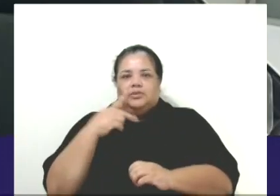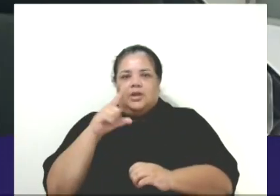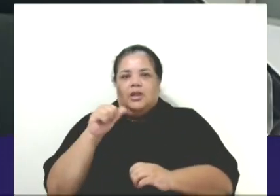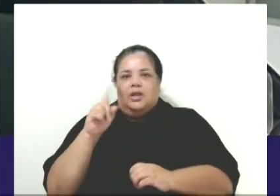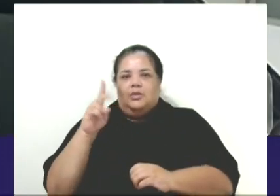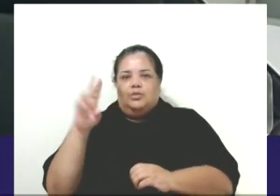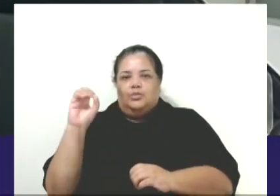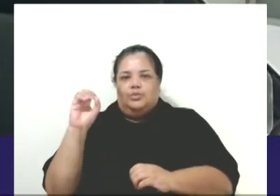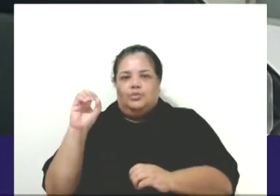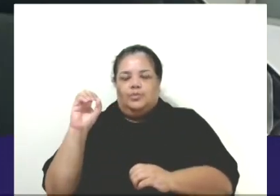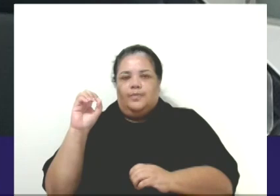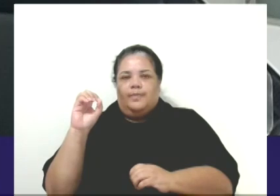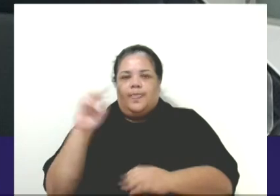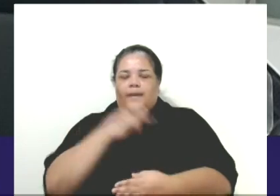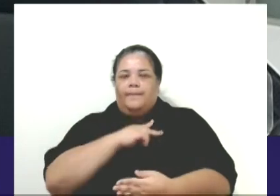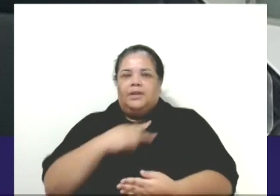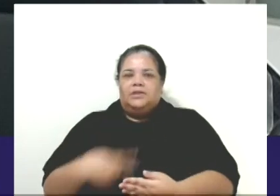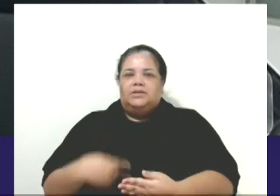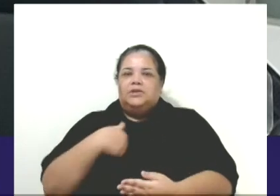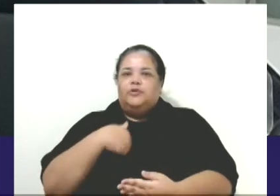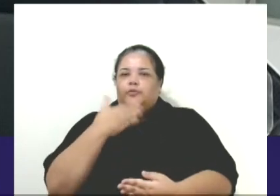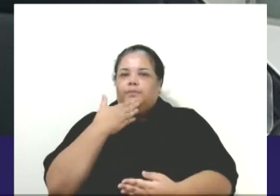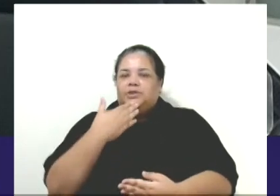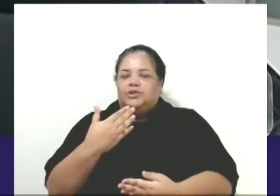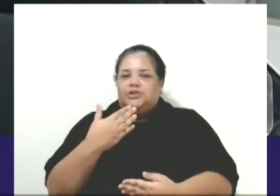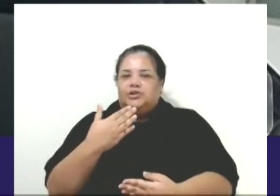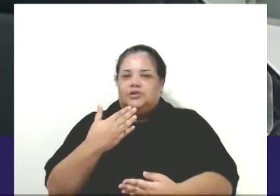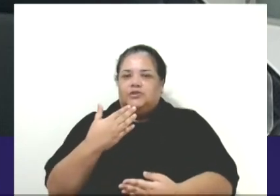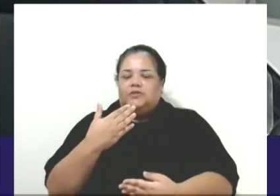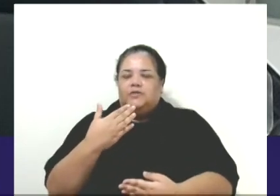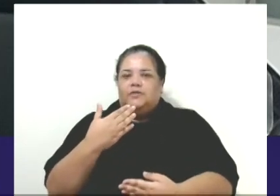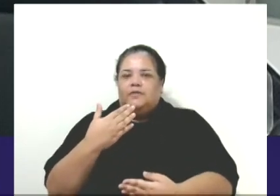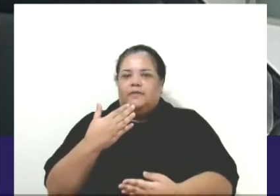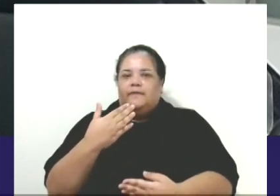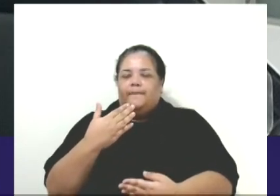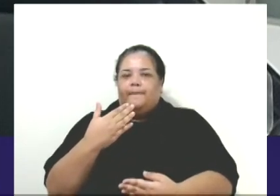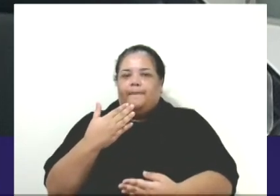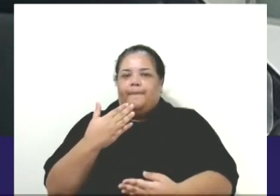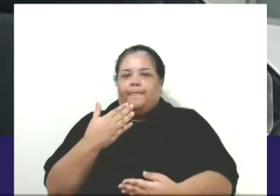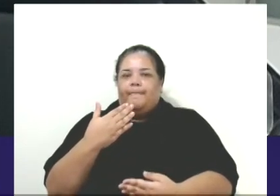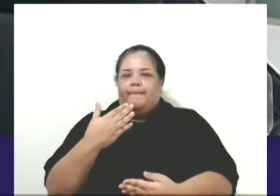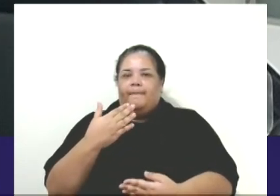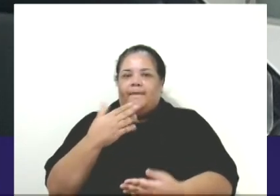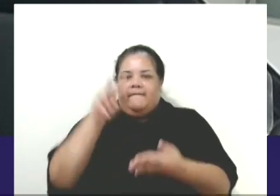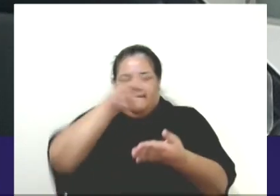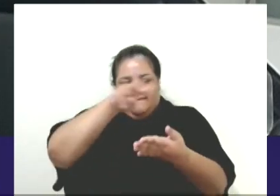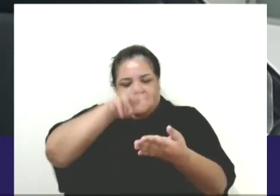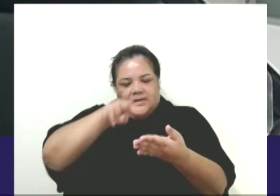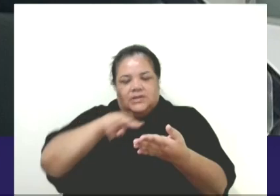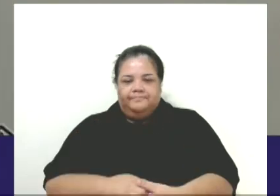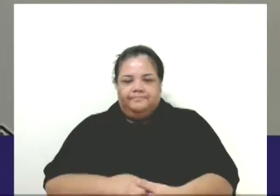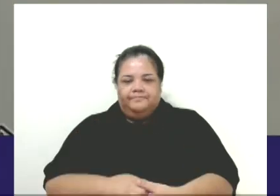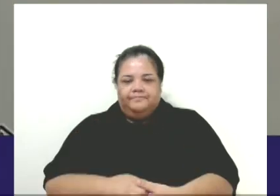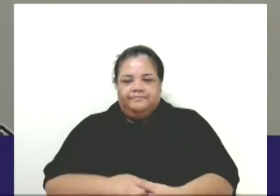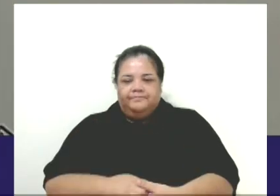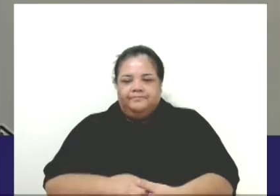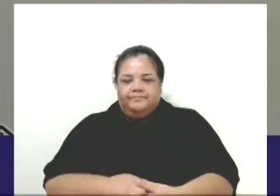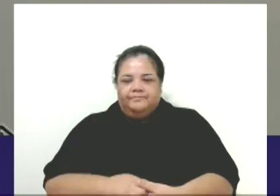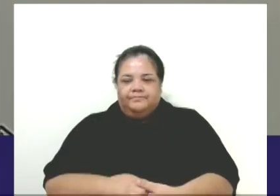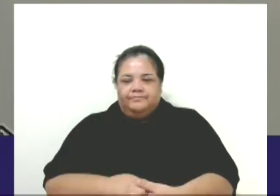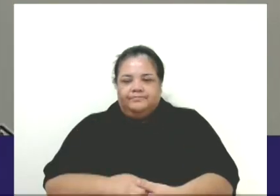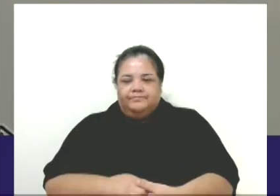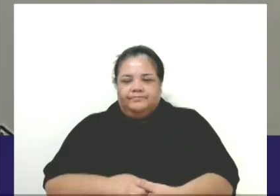Carnieto 1, recebeu pedido de vista por parte de seu próprio autor e deve retornar à discussão na próxima sessão. E